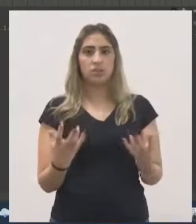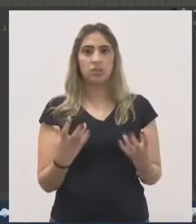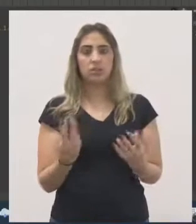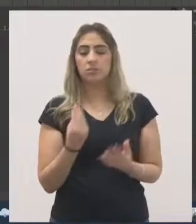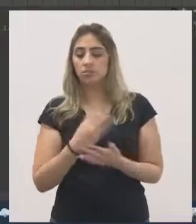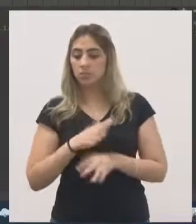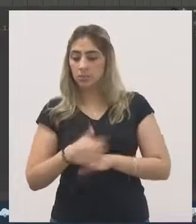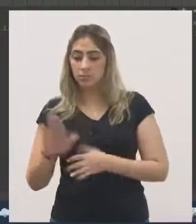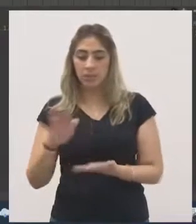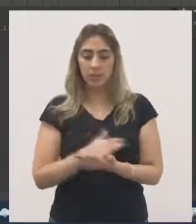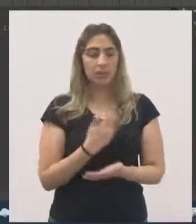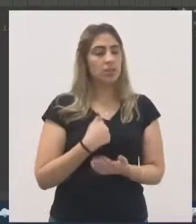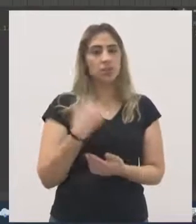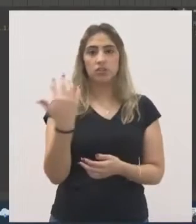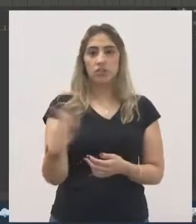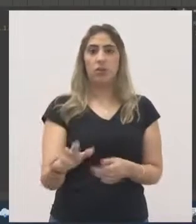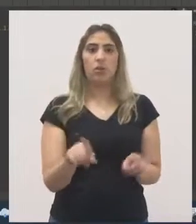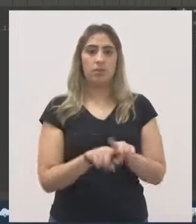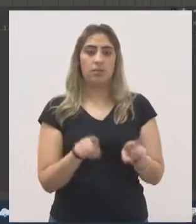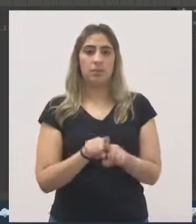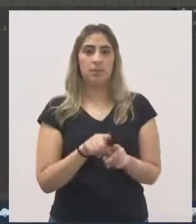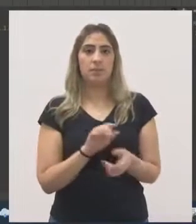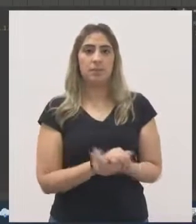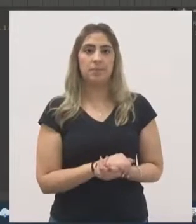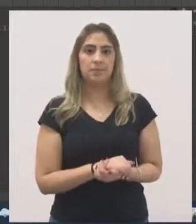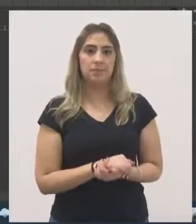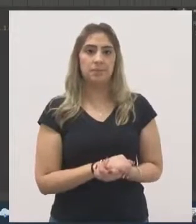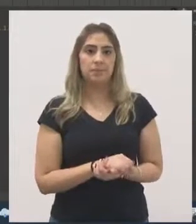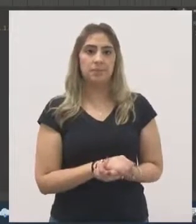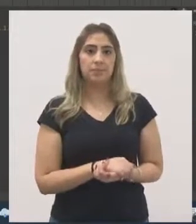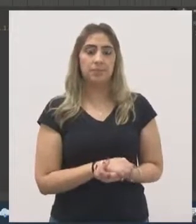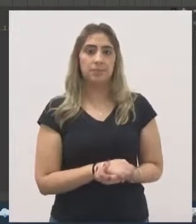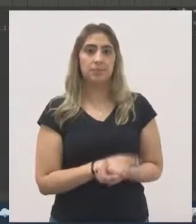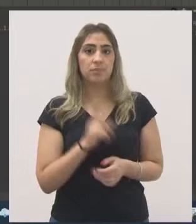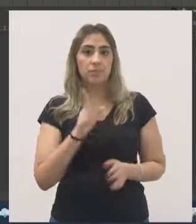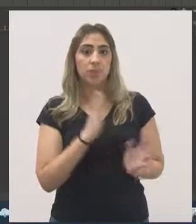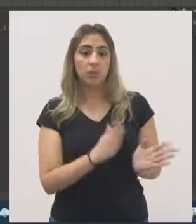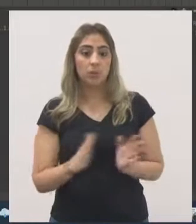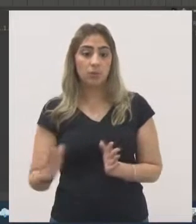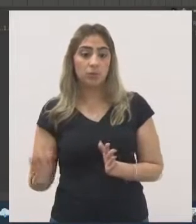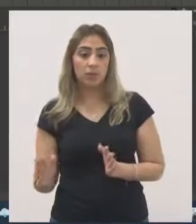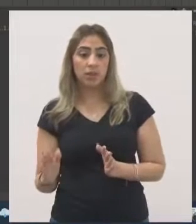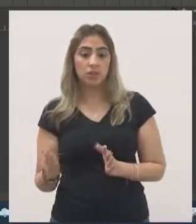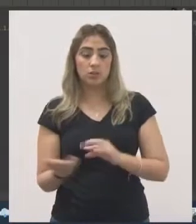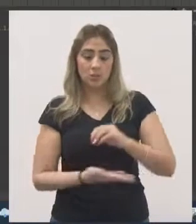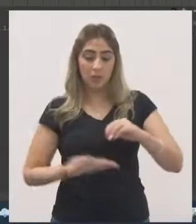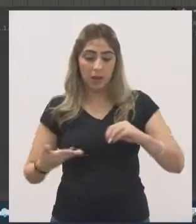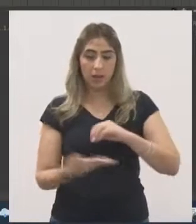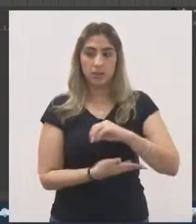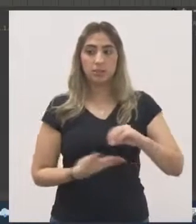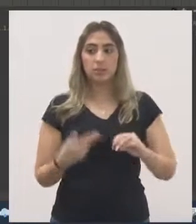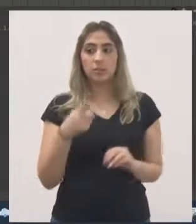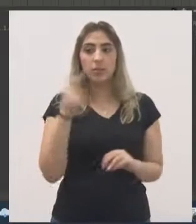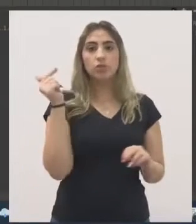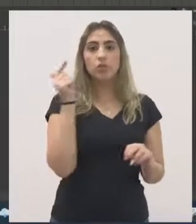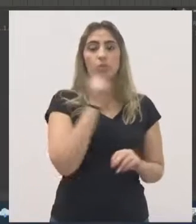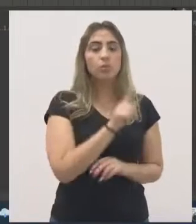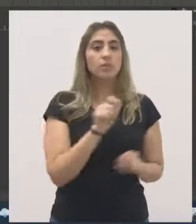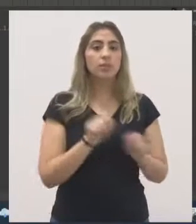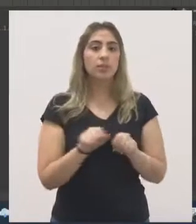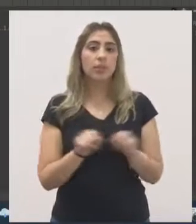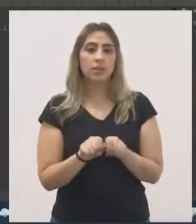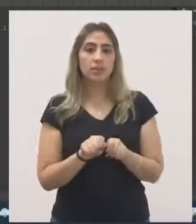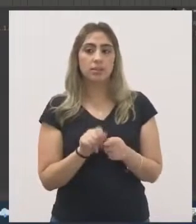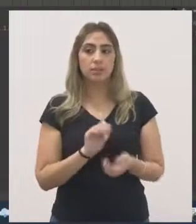as partes que a gente não quer utilizar. Então, isso já seria o processo base, né? Para a gente conseguir